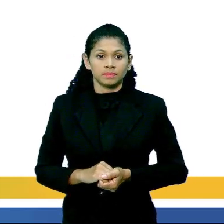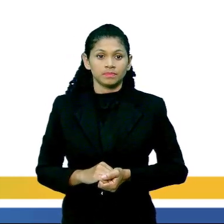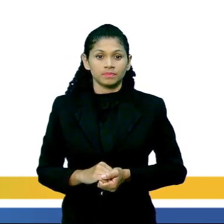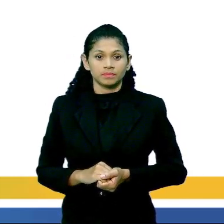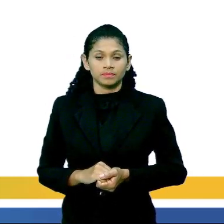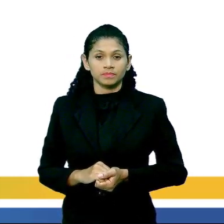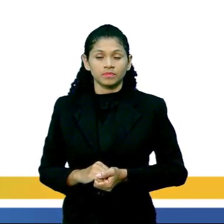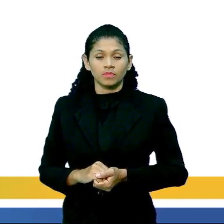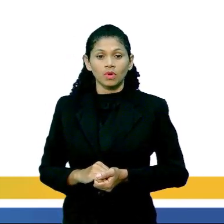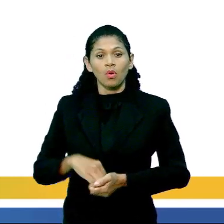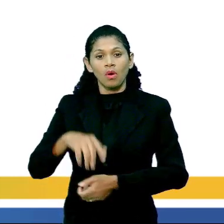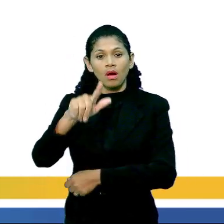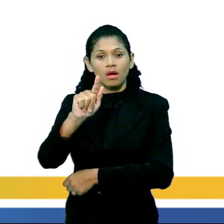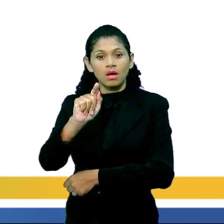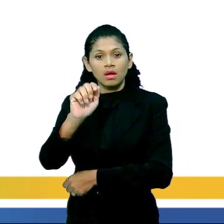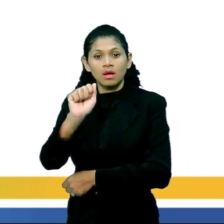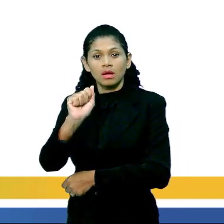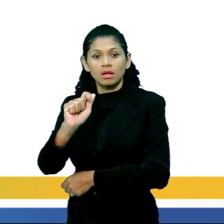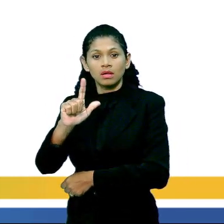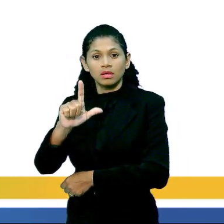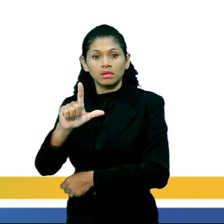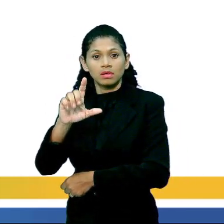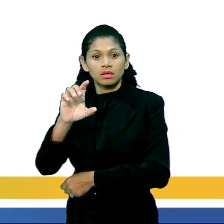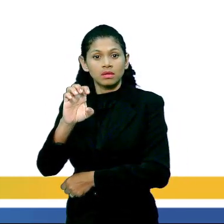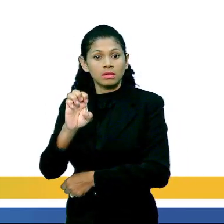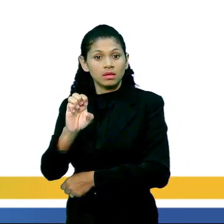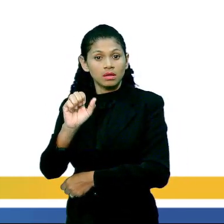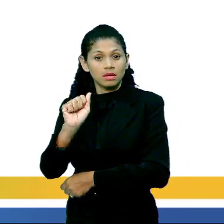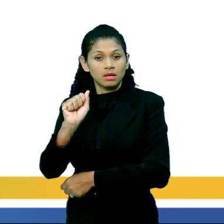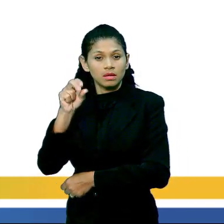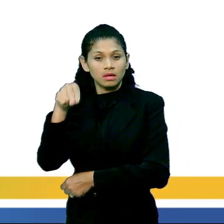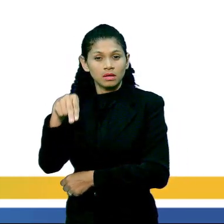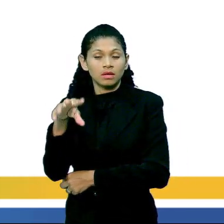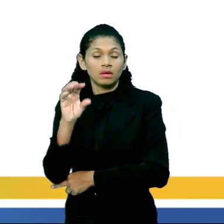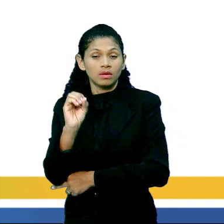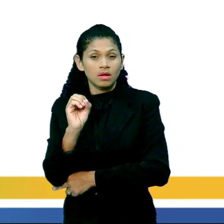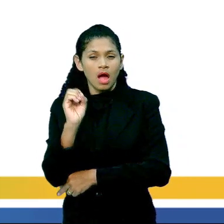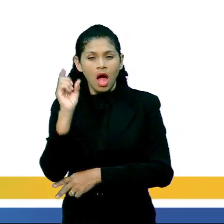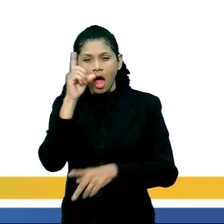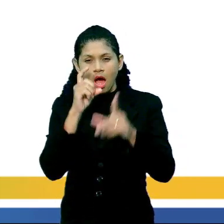de galiano a expressão me levar